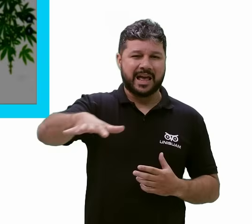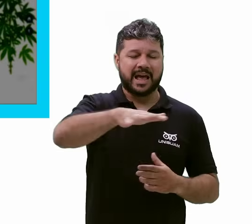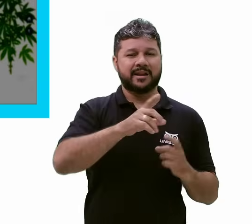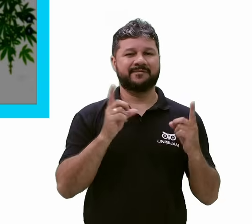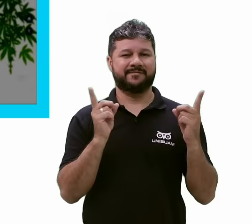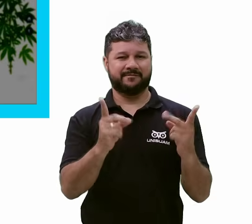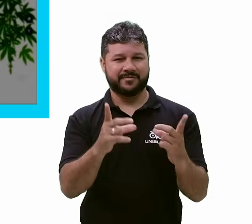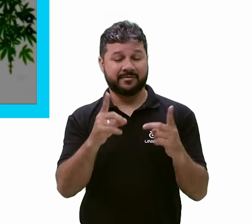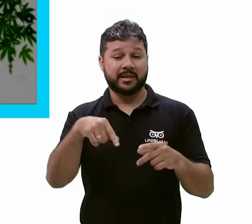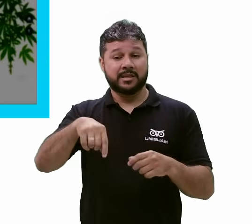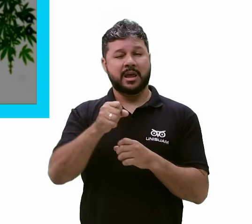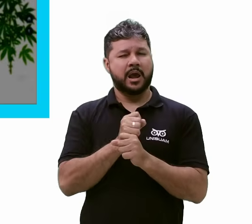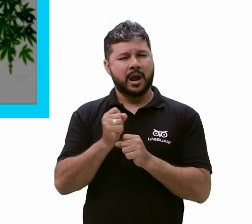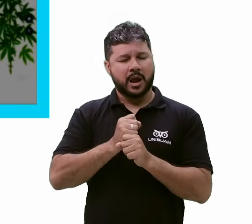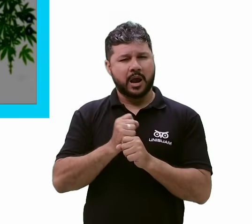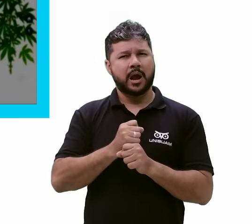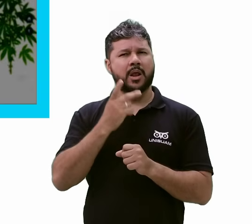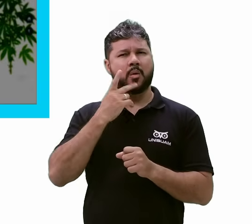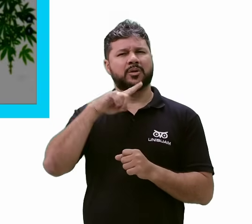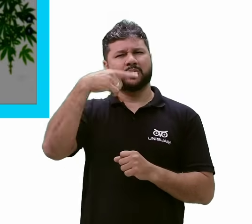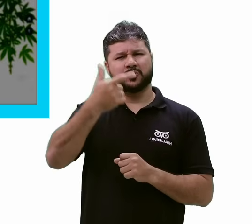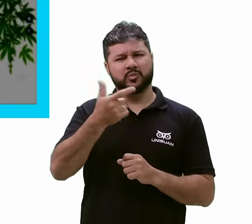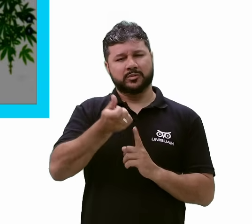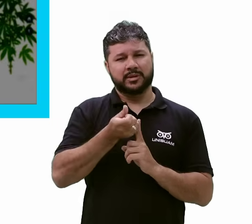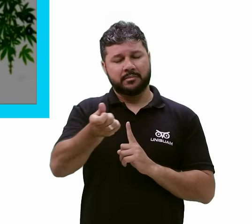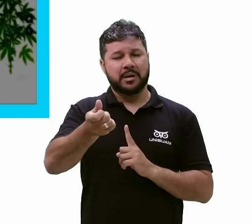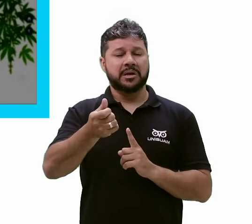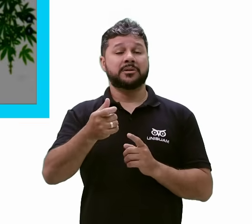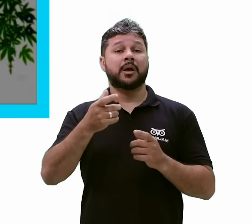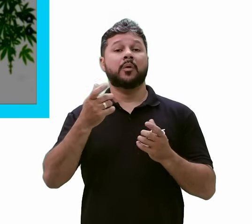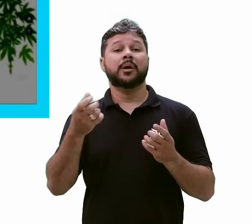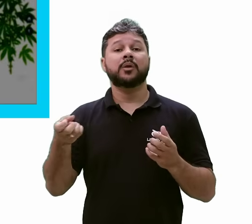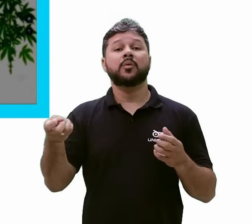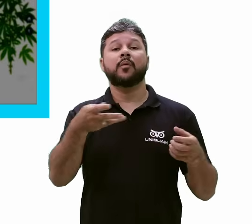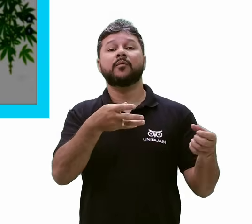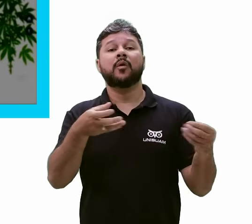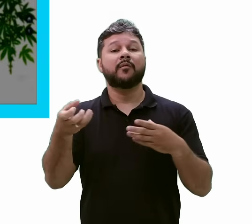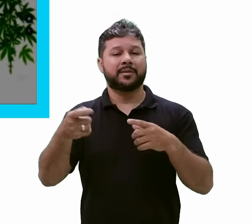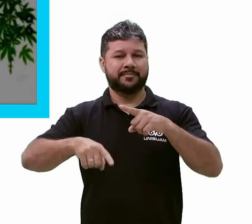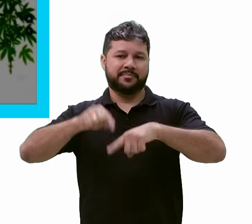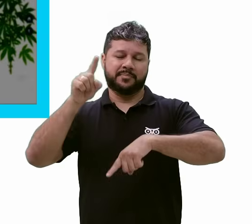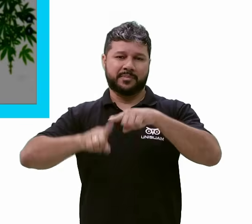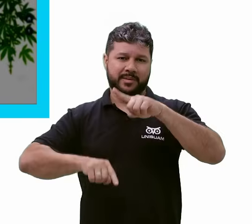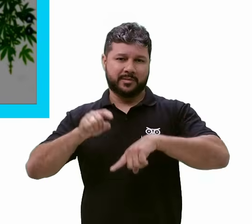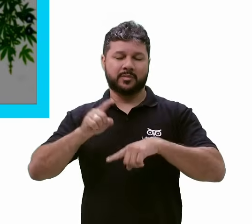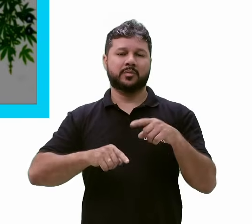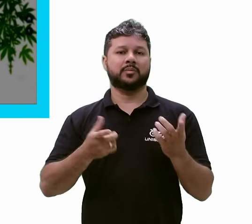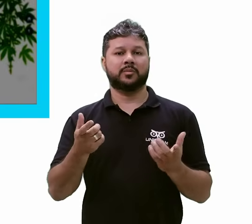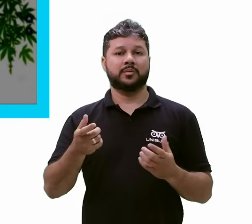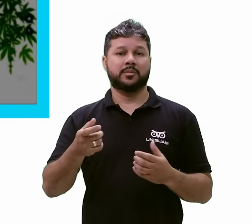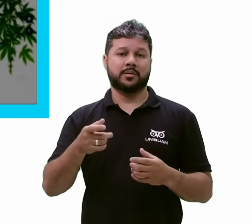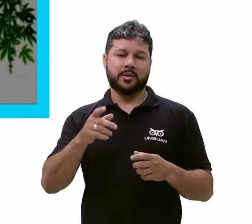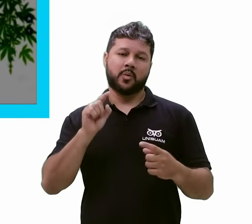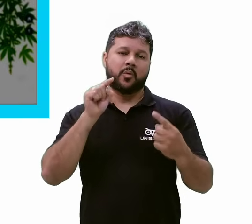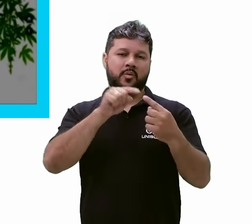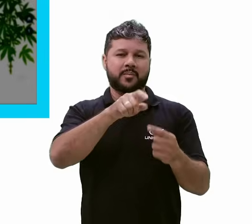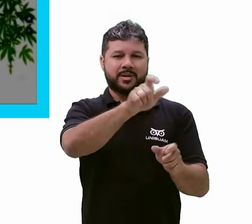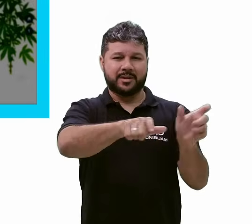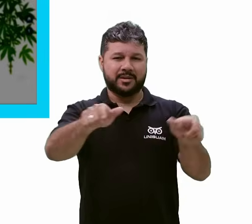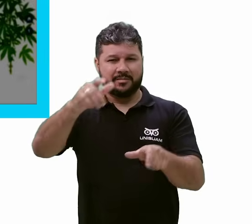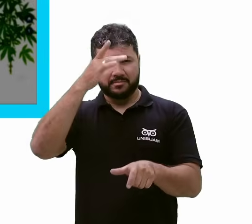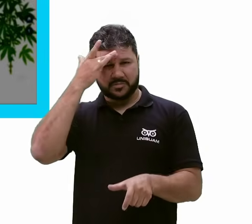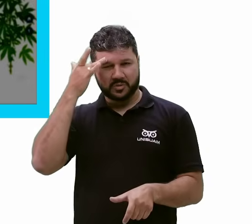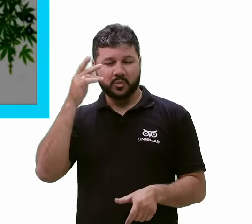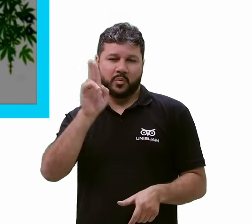ver no mercado agora, esse ano, acredito que para o segundo semestre, ano que vem, surgirem produtos para o nosso